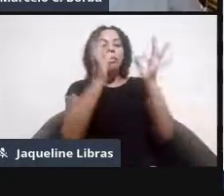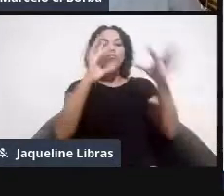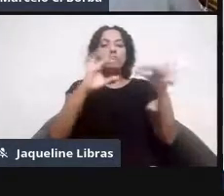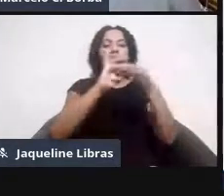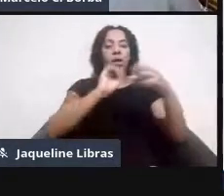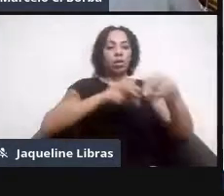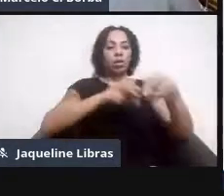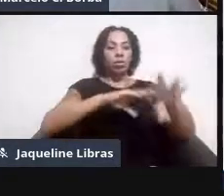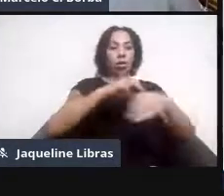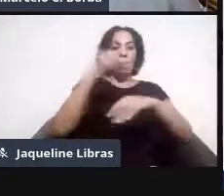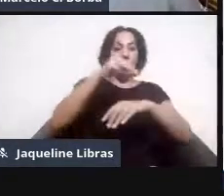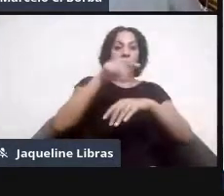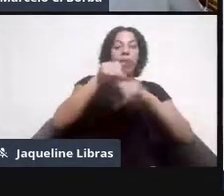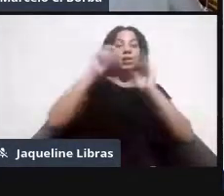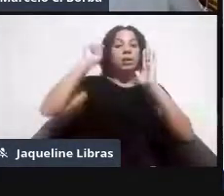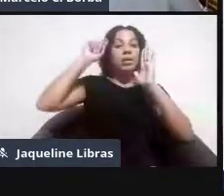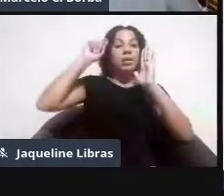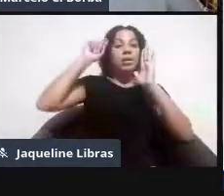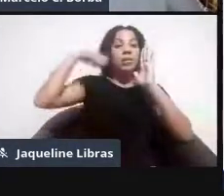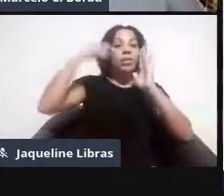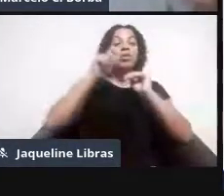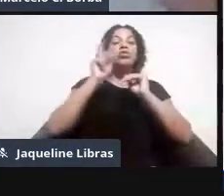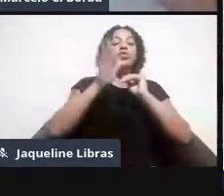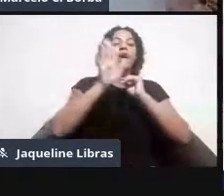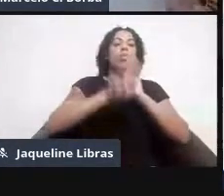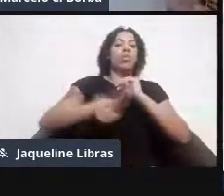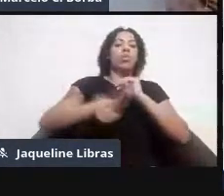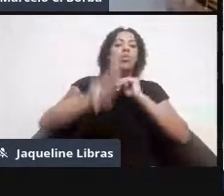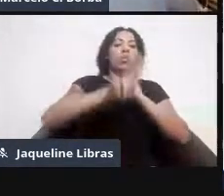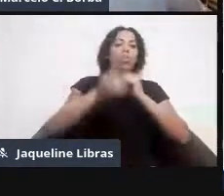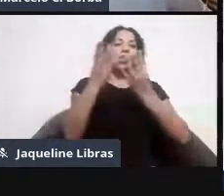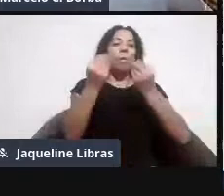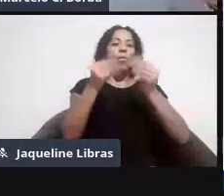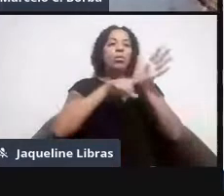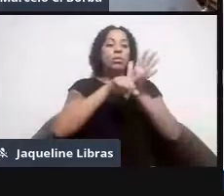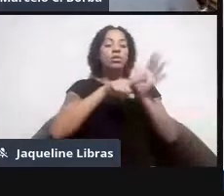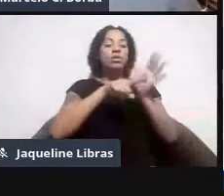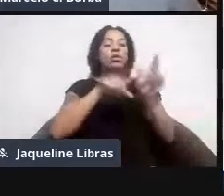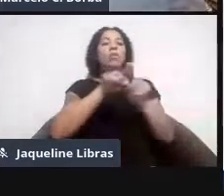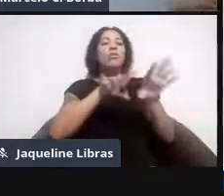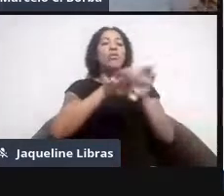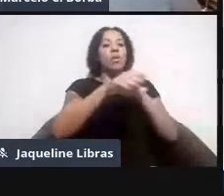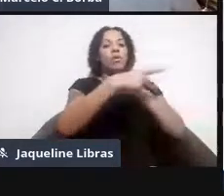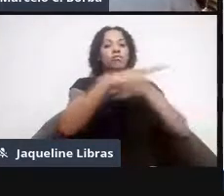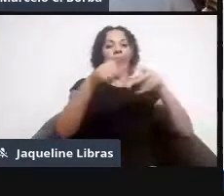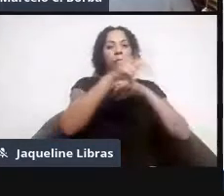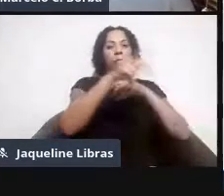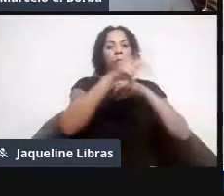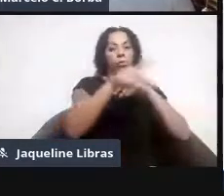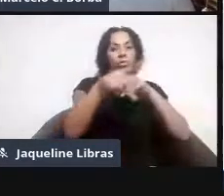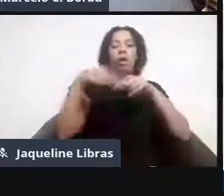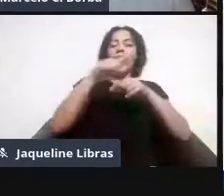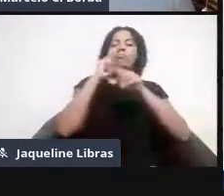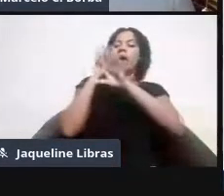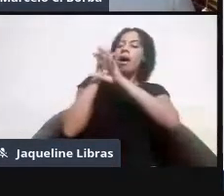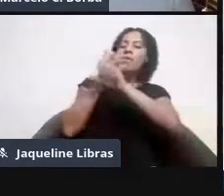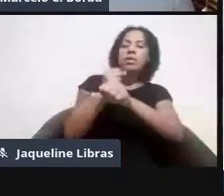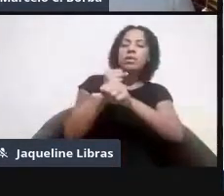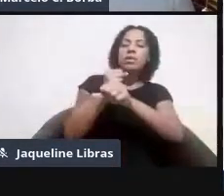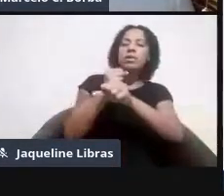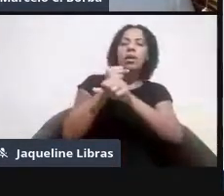o vídeo foi utilizado muito na pesquisa e formação de professores. Na revisão que nós fizemos, num dos artigos que